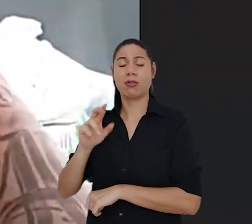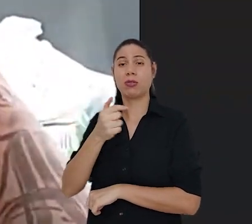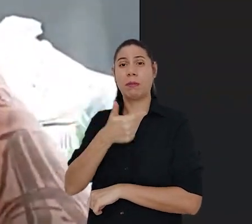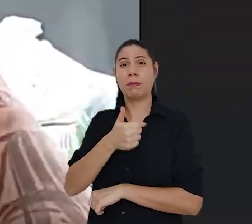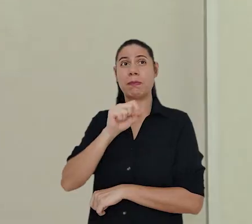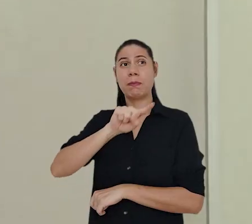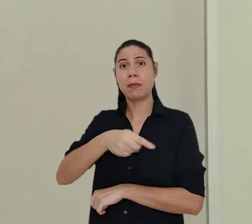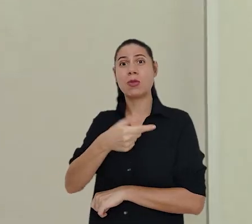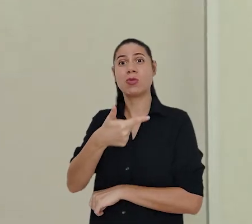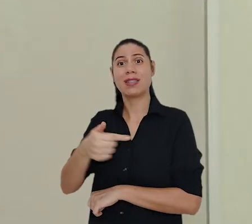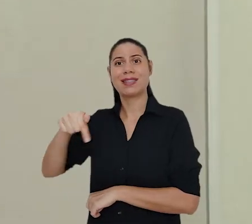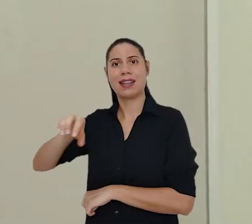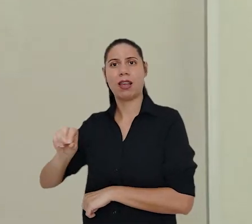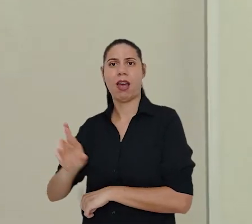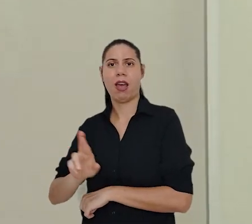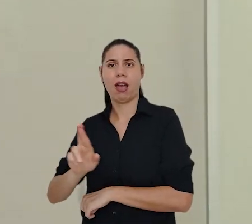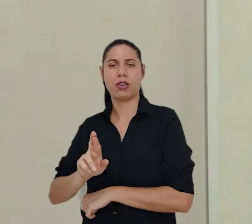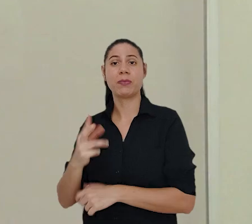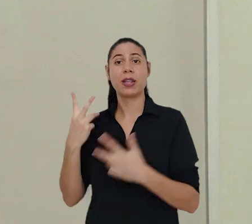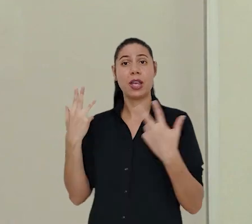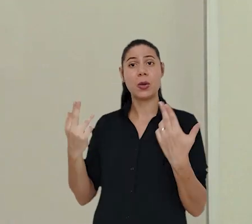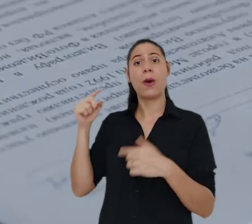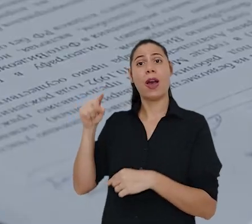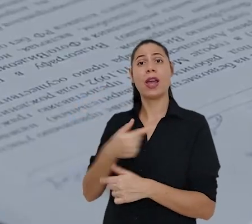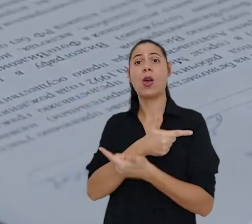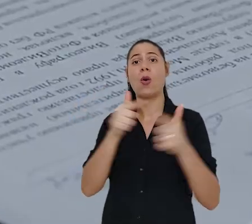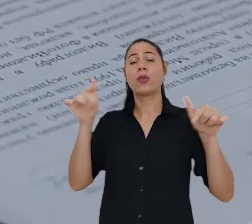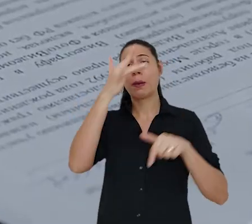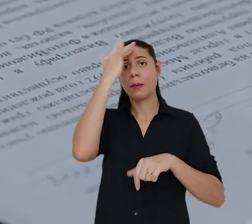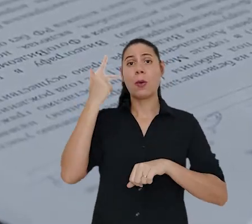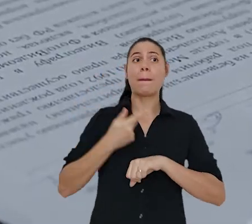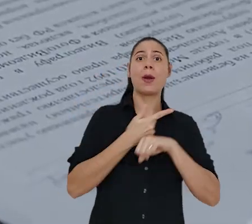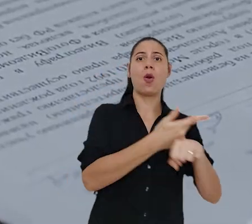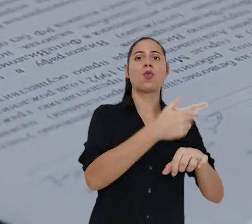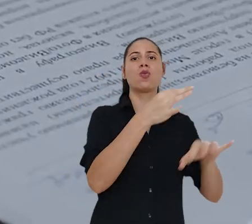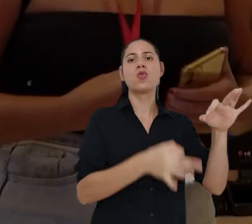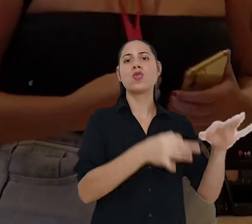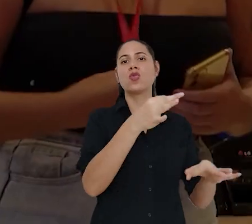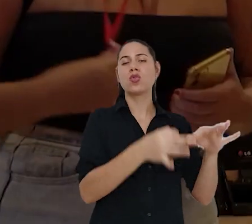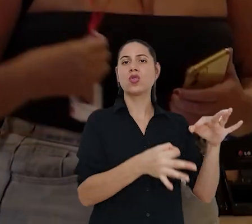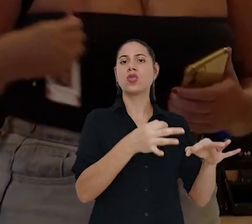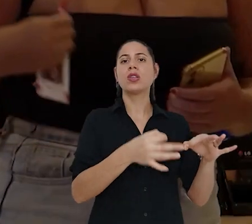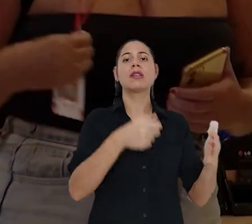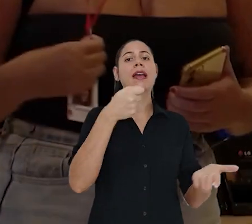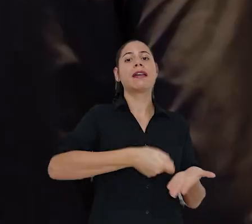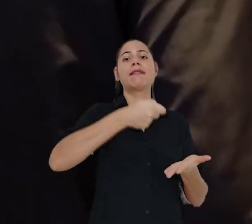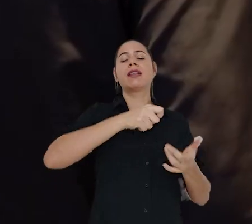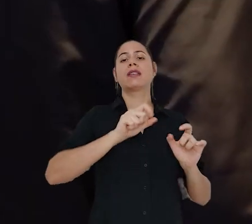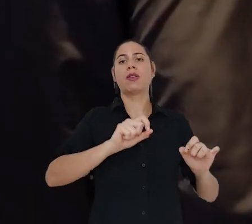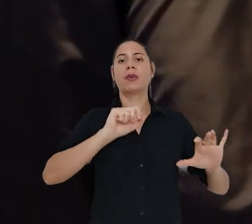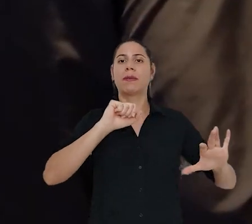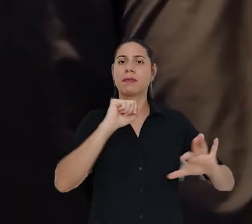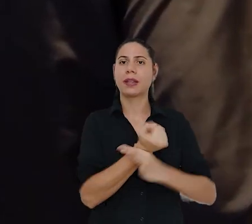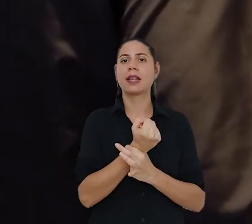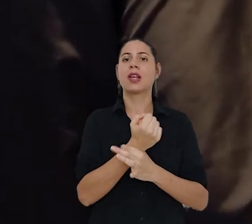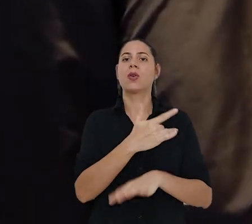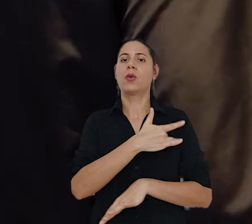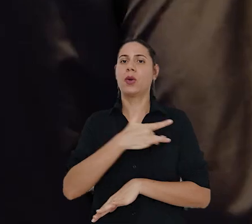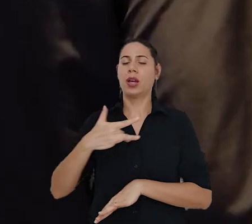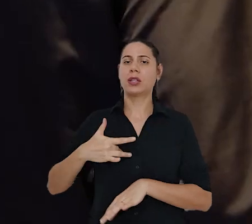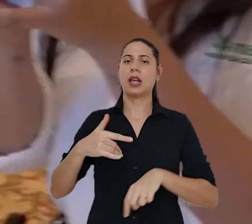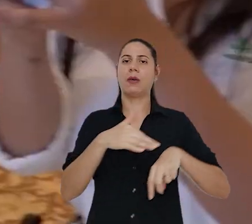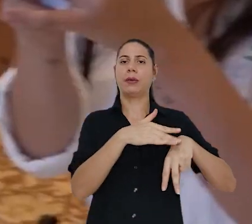como a Juliana, muitas pessoas recorrem à justiça e a tendência tem sido de decisões que garantam o acesso à saúde